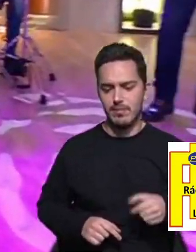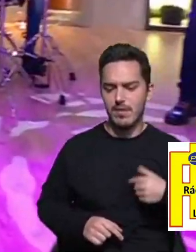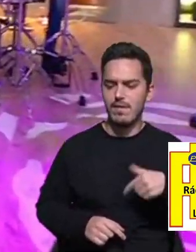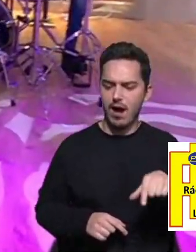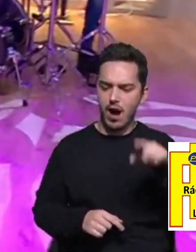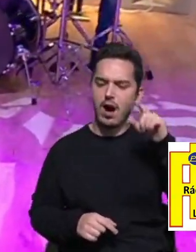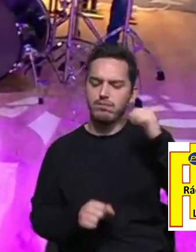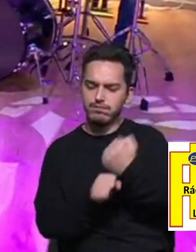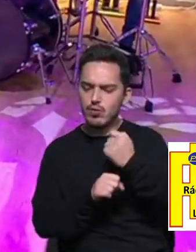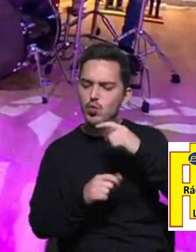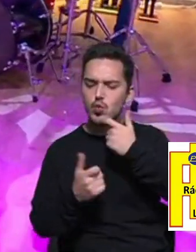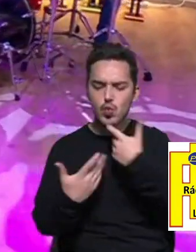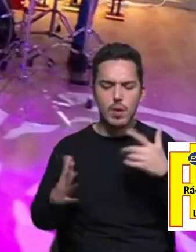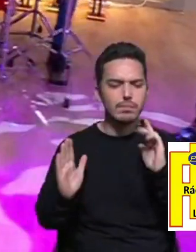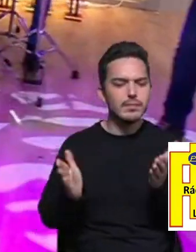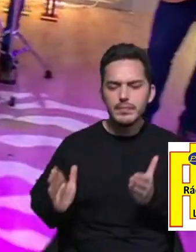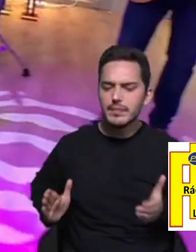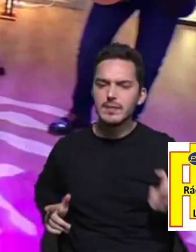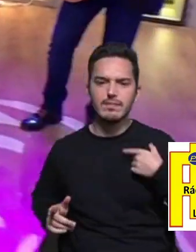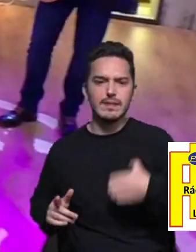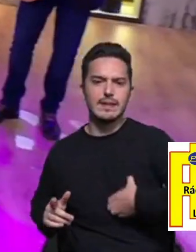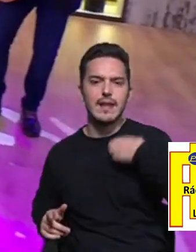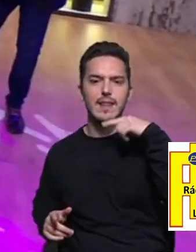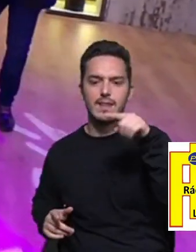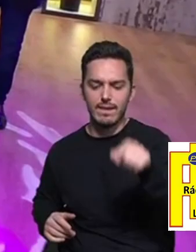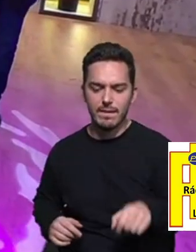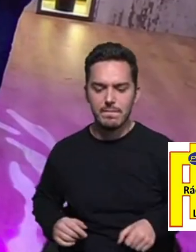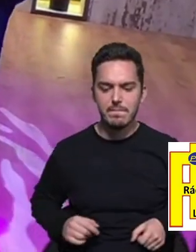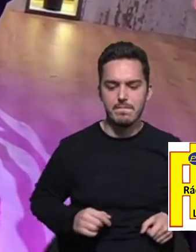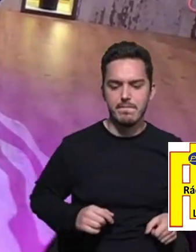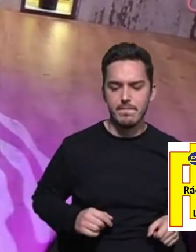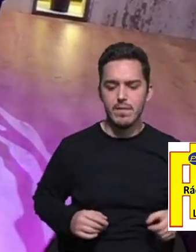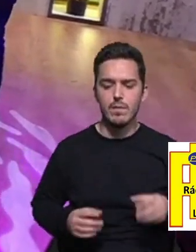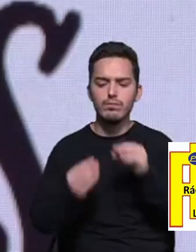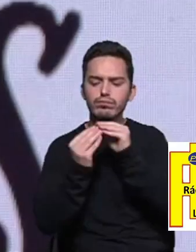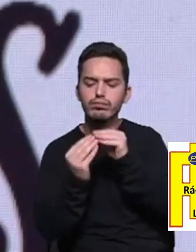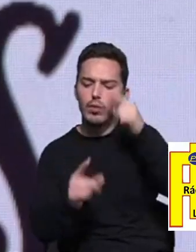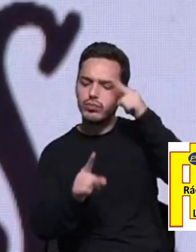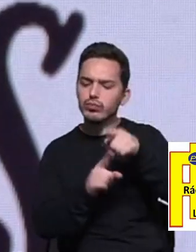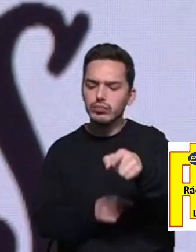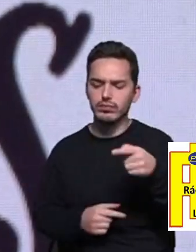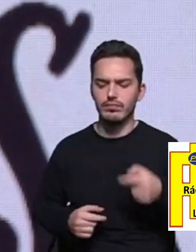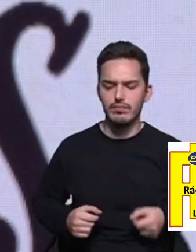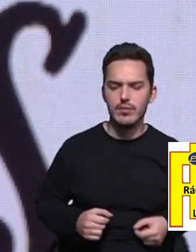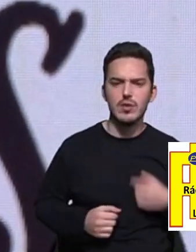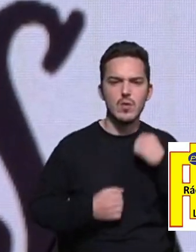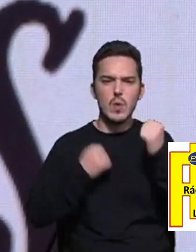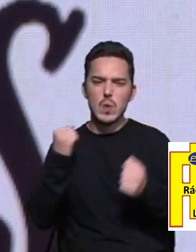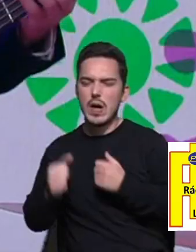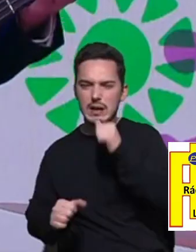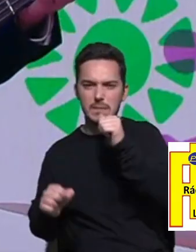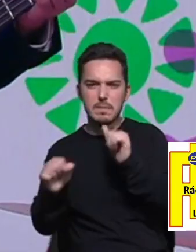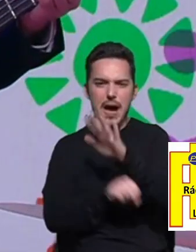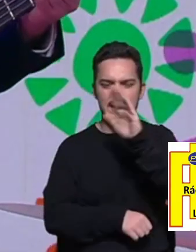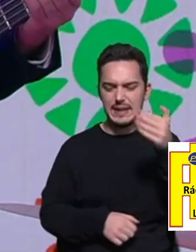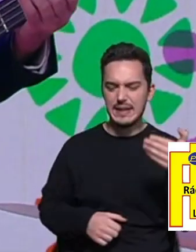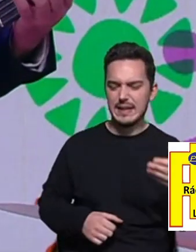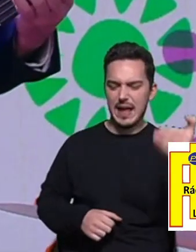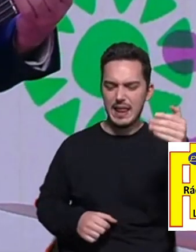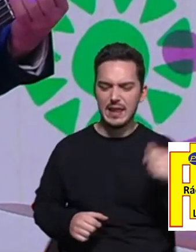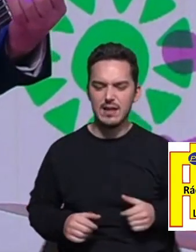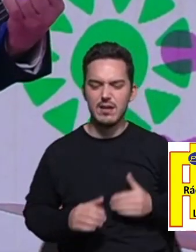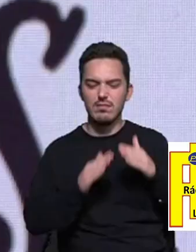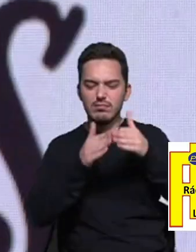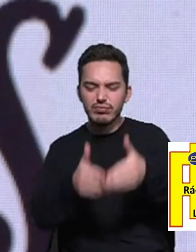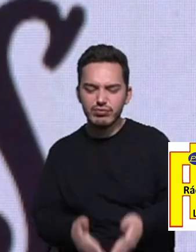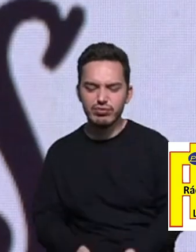Farei o que for preciso para te sentir. Por um beijo teu, corro sete mares até